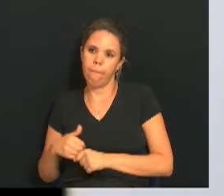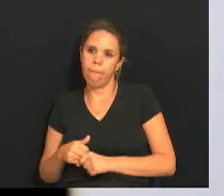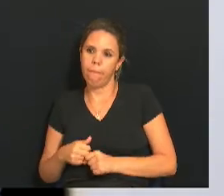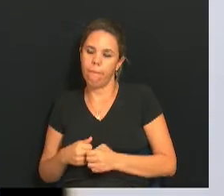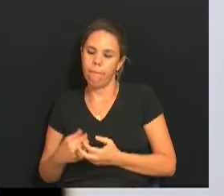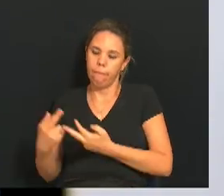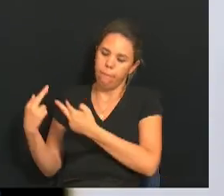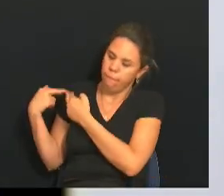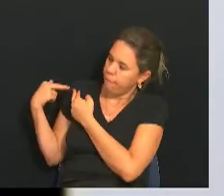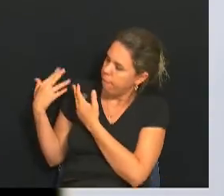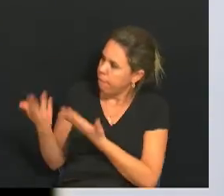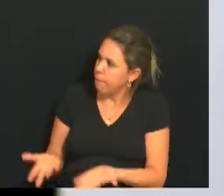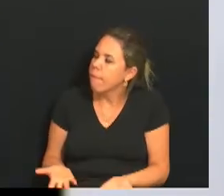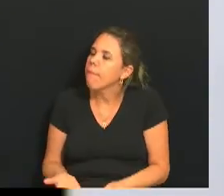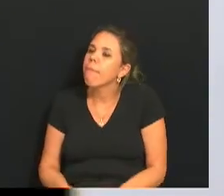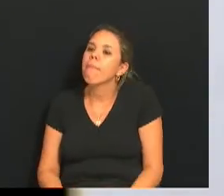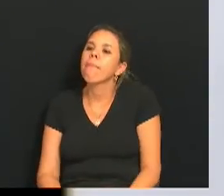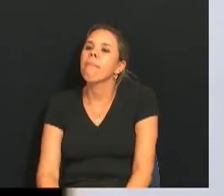que aí eu